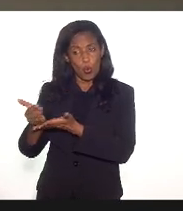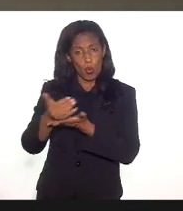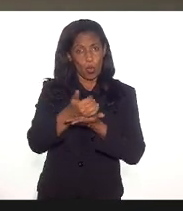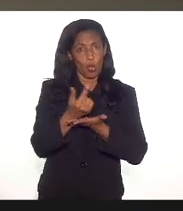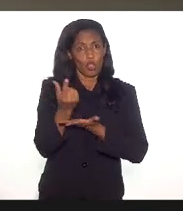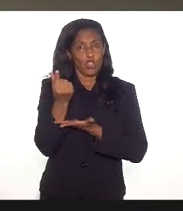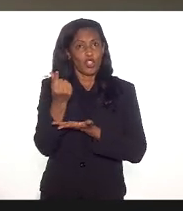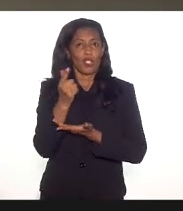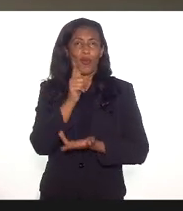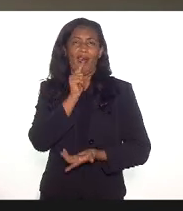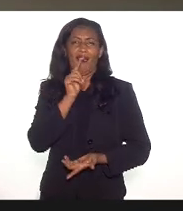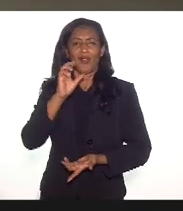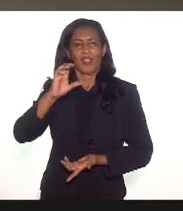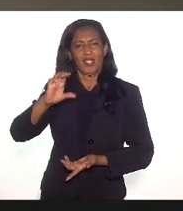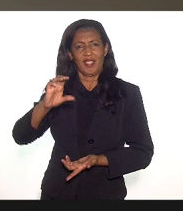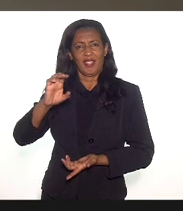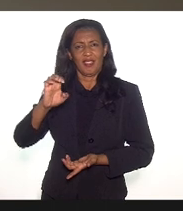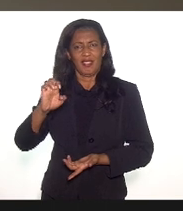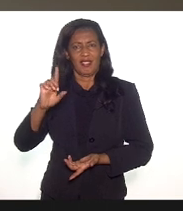estou